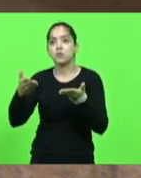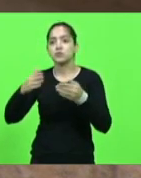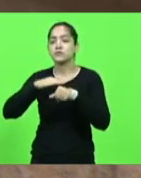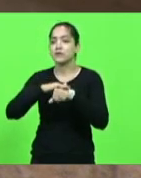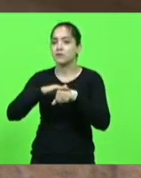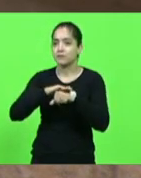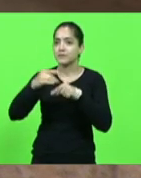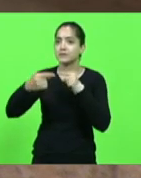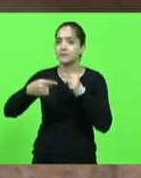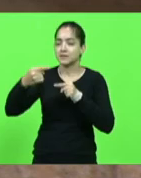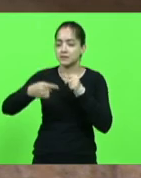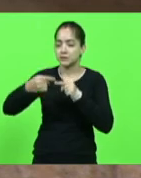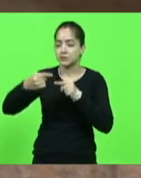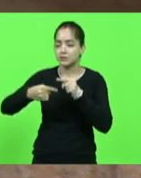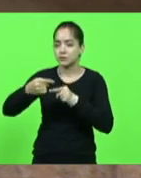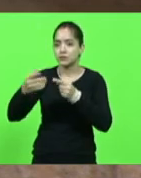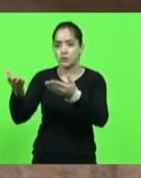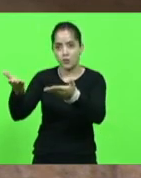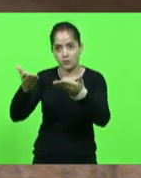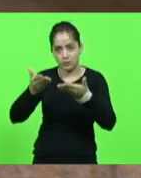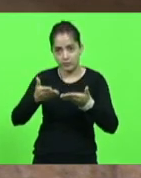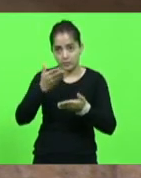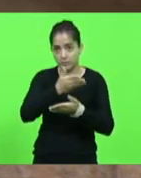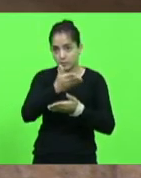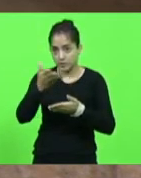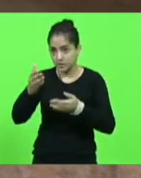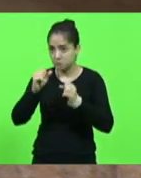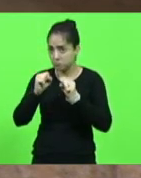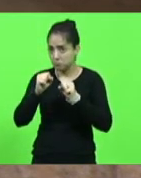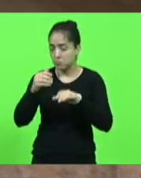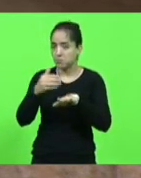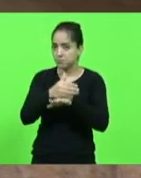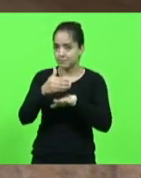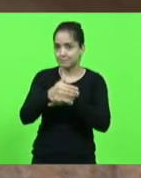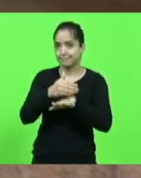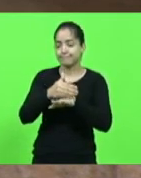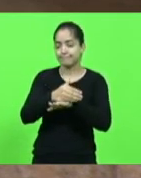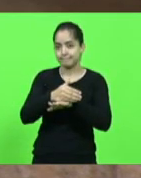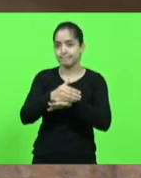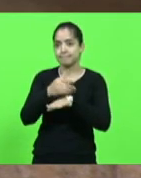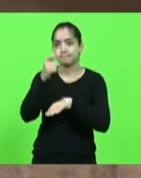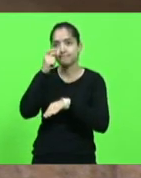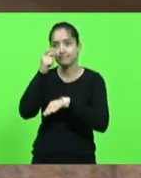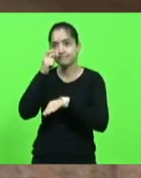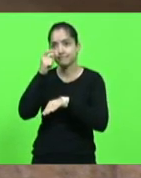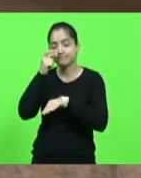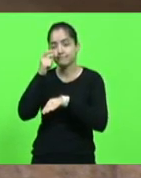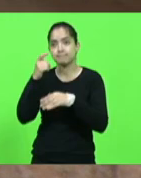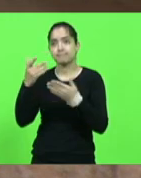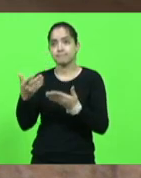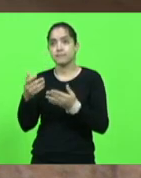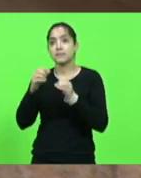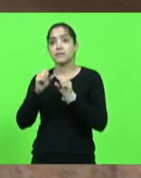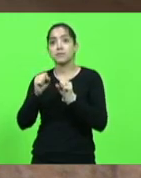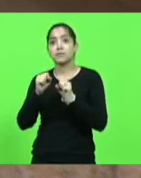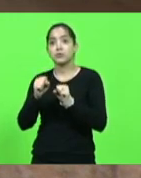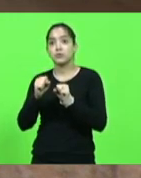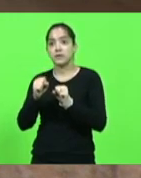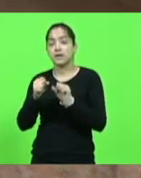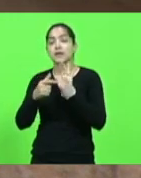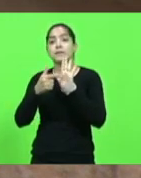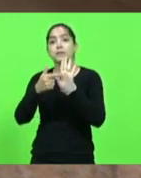sobre esse assunto e convido a todos que puderem participar, que puderem acompanhar, que puderem, inclusive,